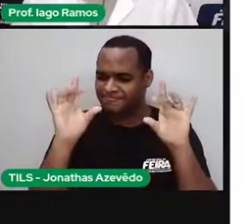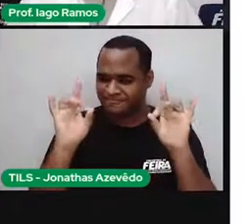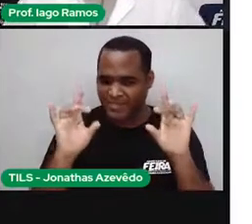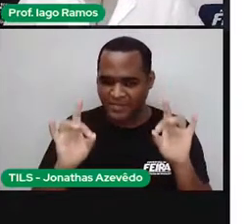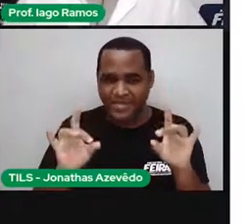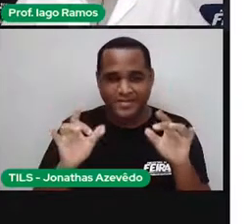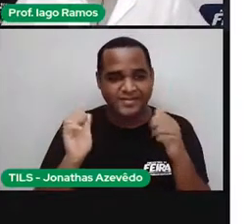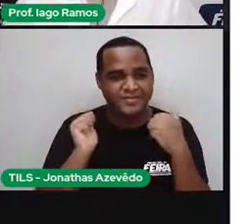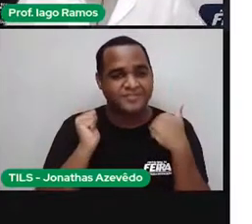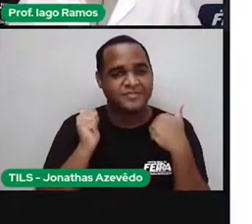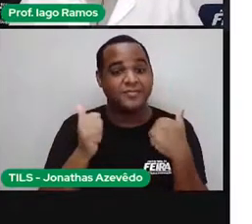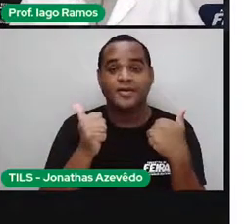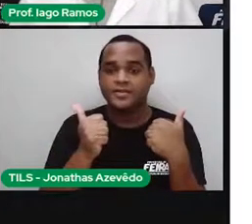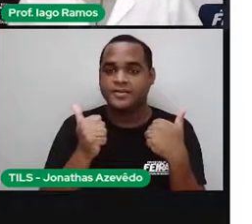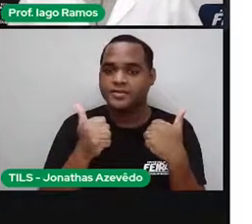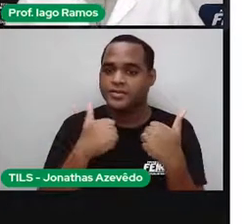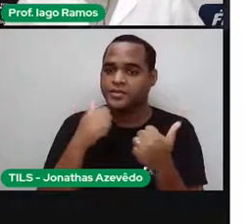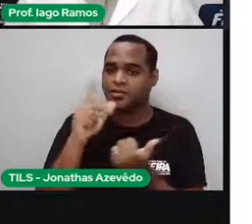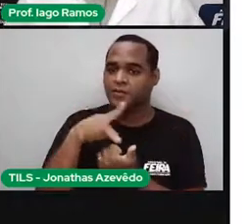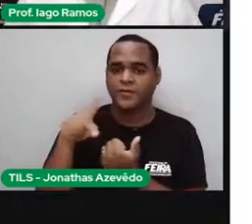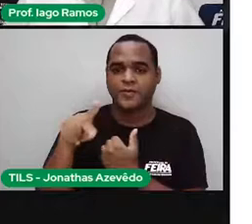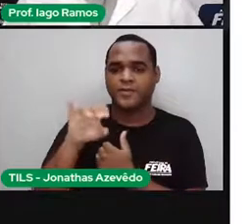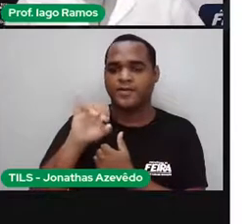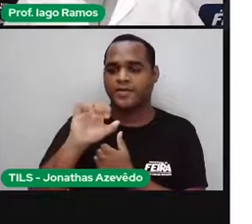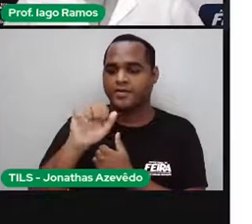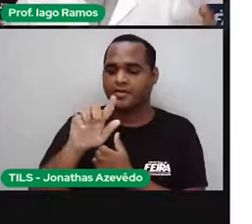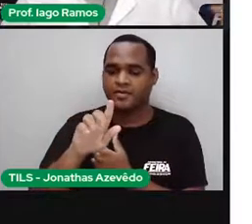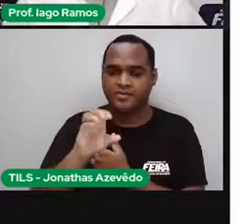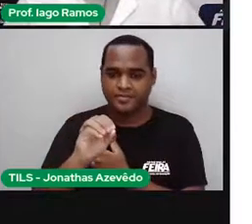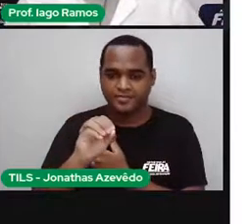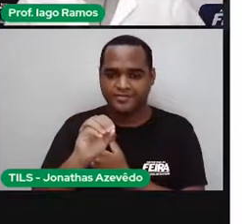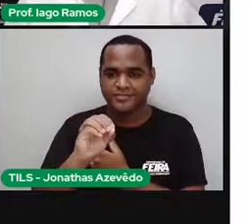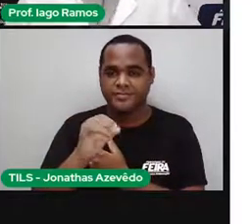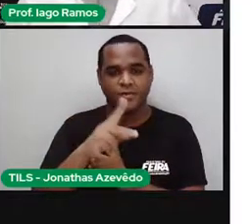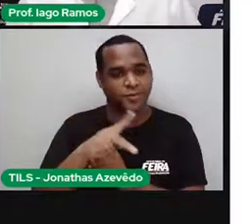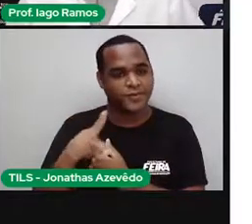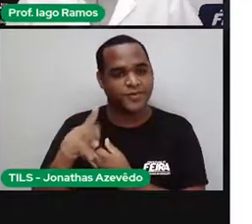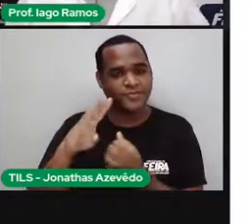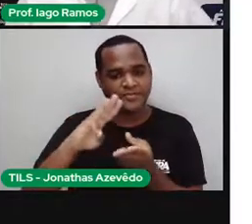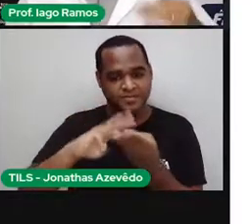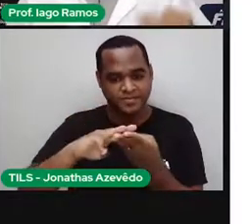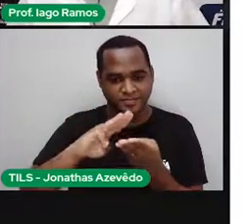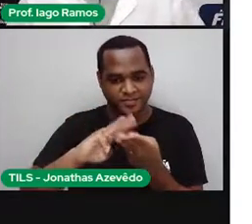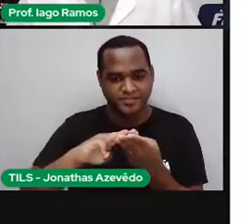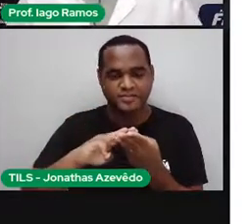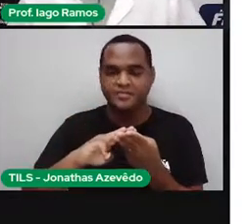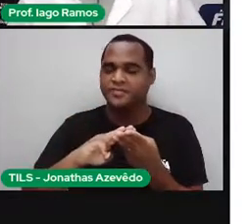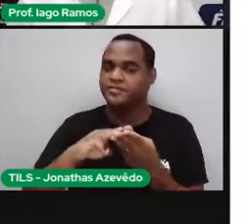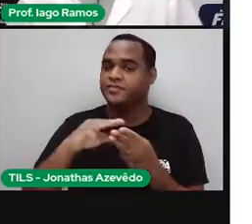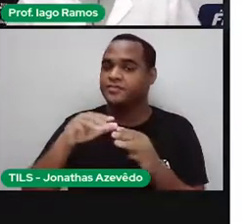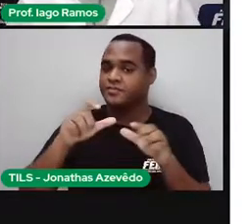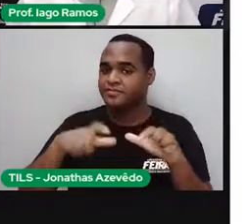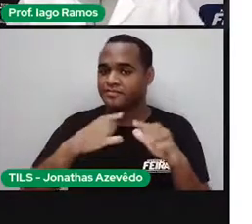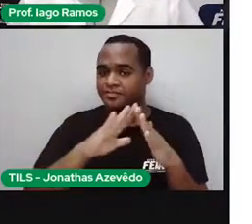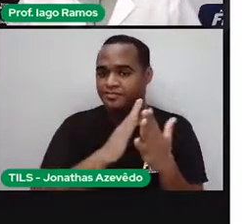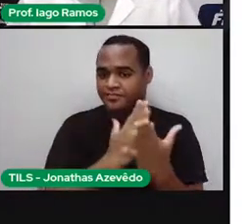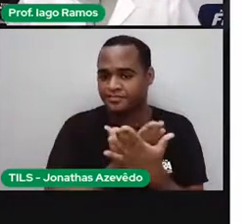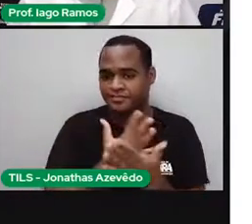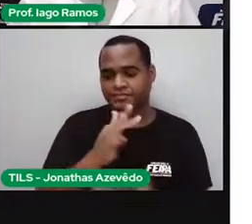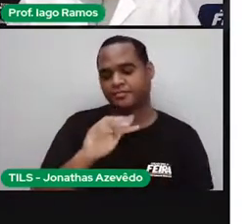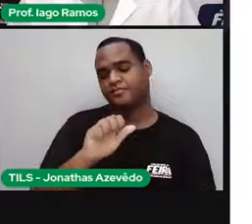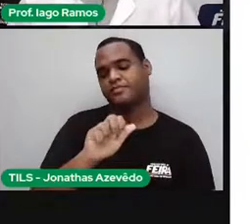bom professor Iago Ramos falando professor de matemática lá da escola municipal